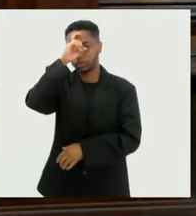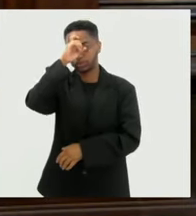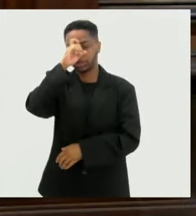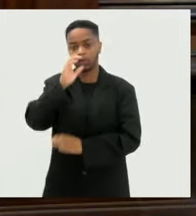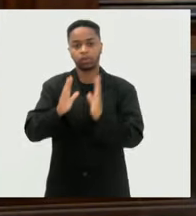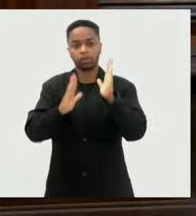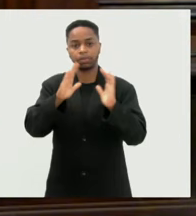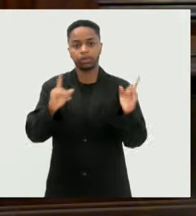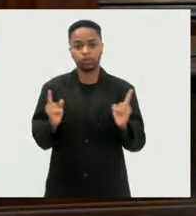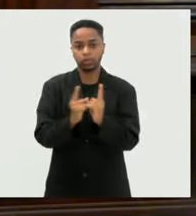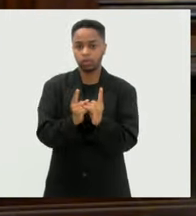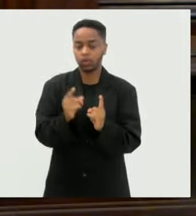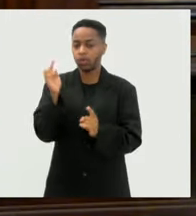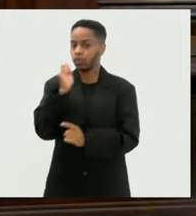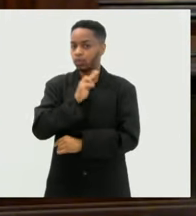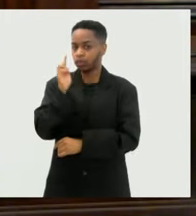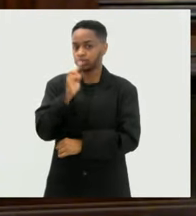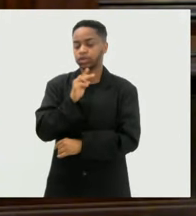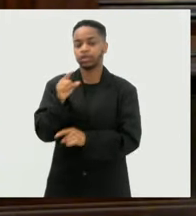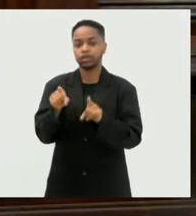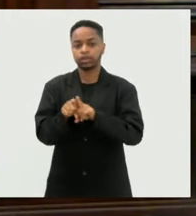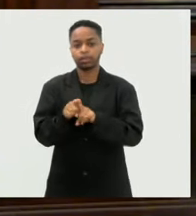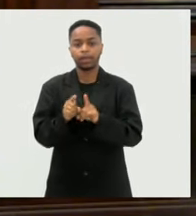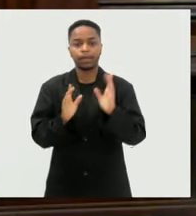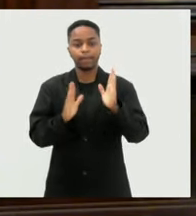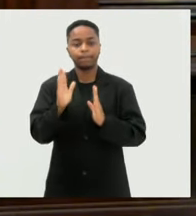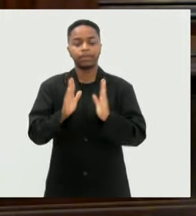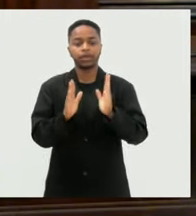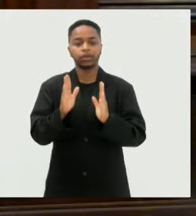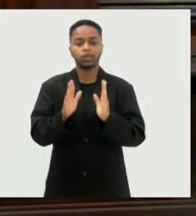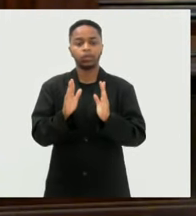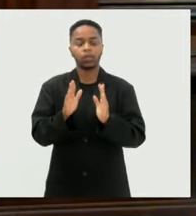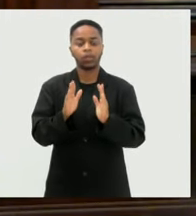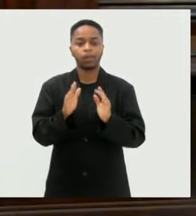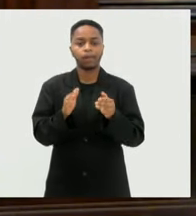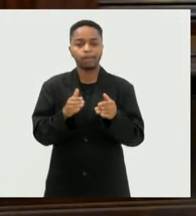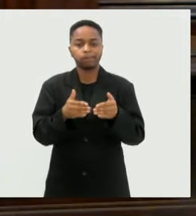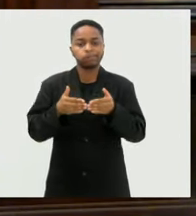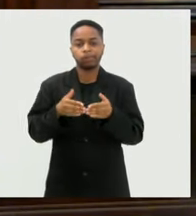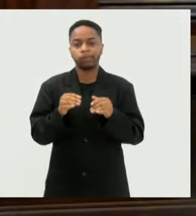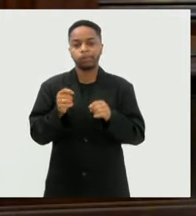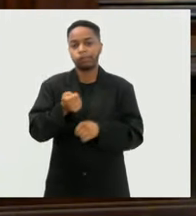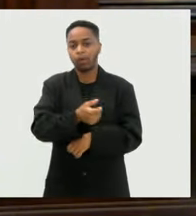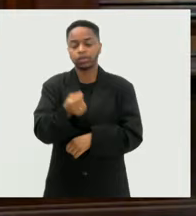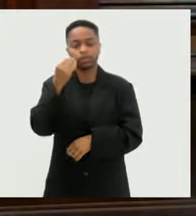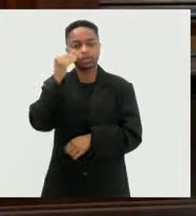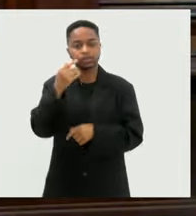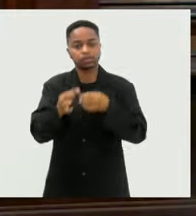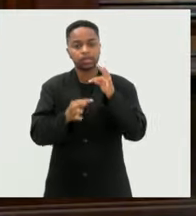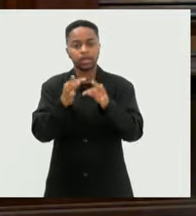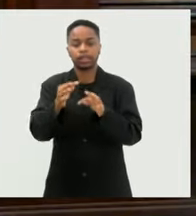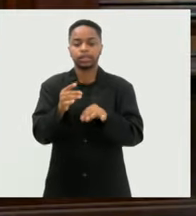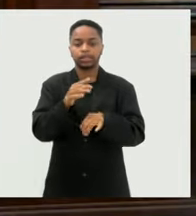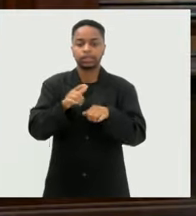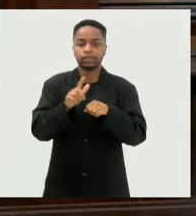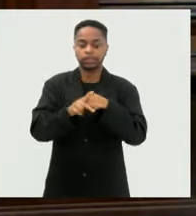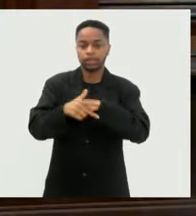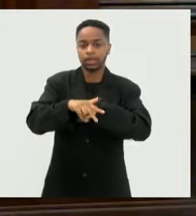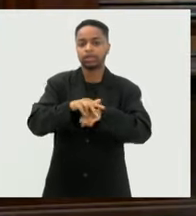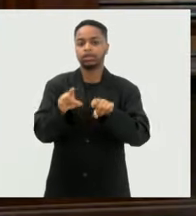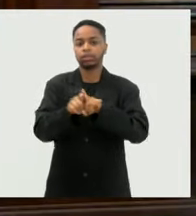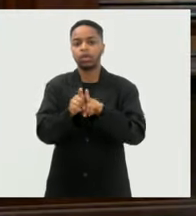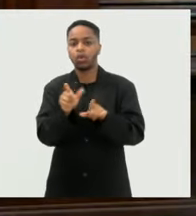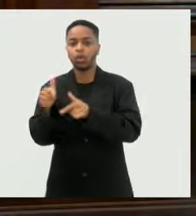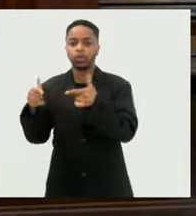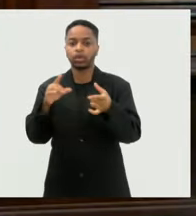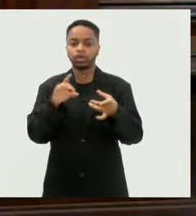campanha emergenciais e provisórios, exatamente para tratar da dengue e das doenças correlatas.